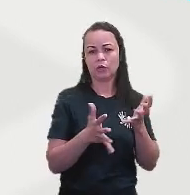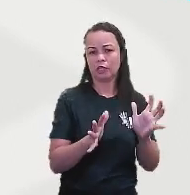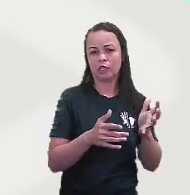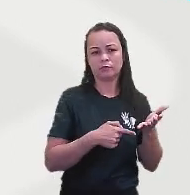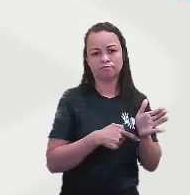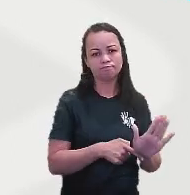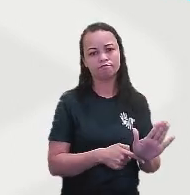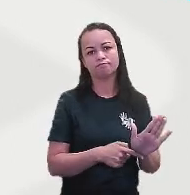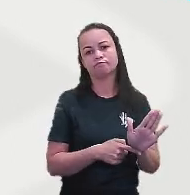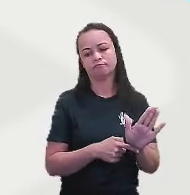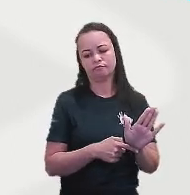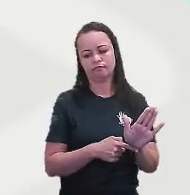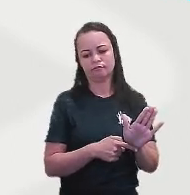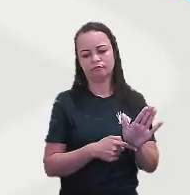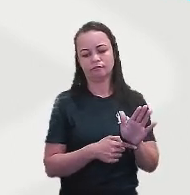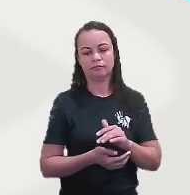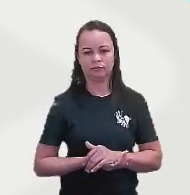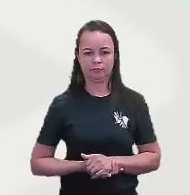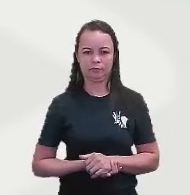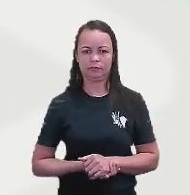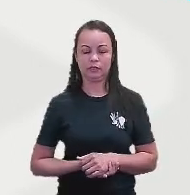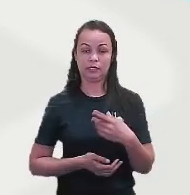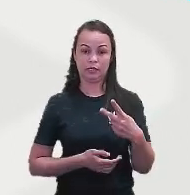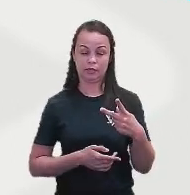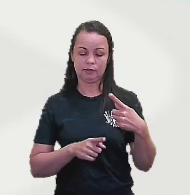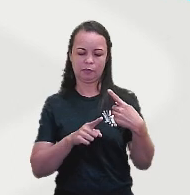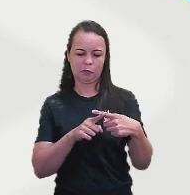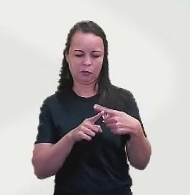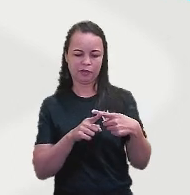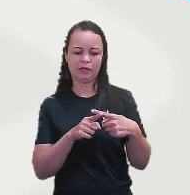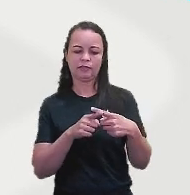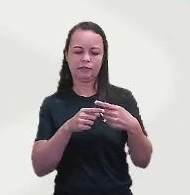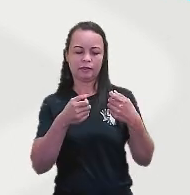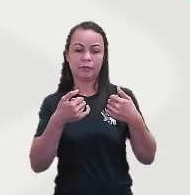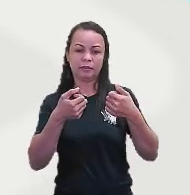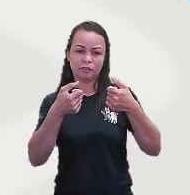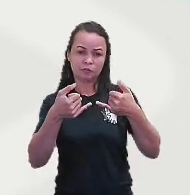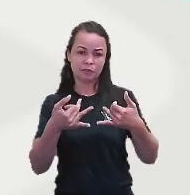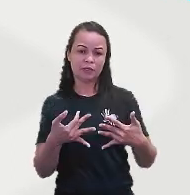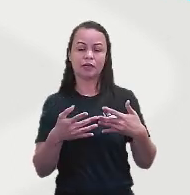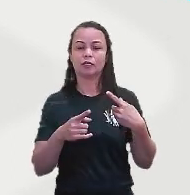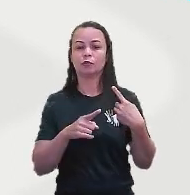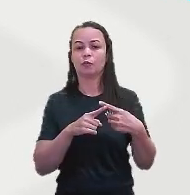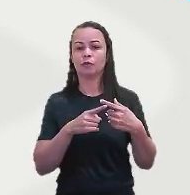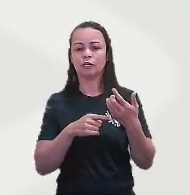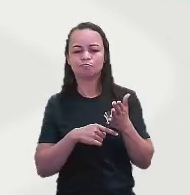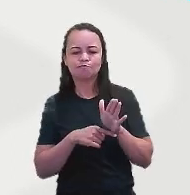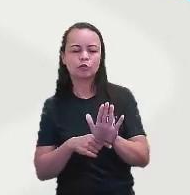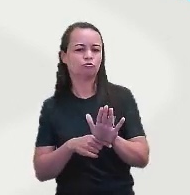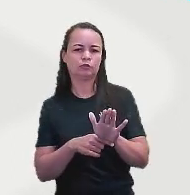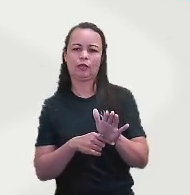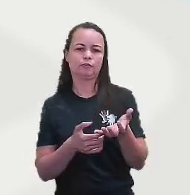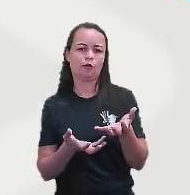esse porquê tá falando porque ele não revelou, porque não quis contribuir, tá bom?